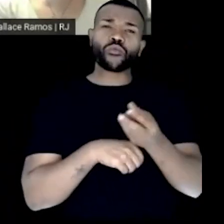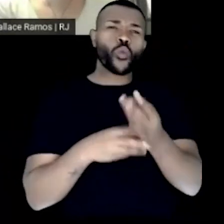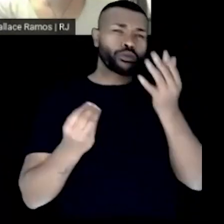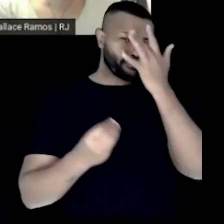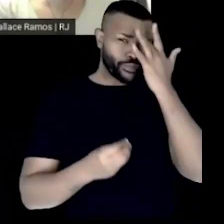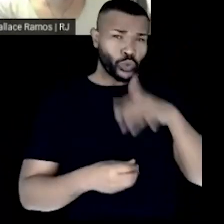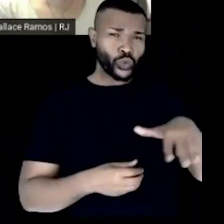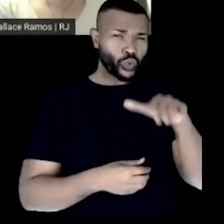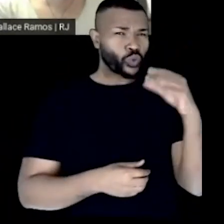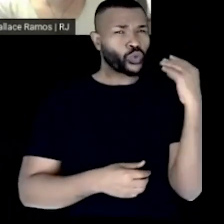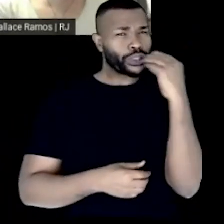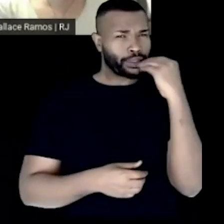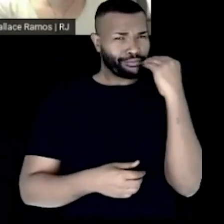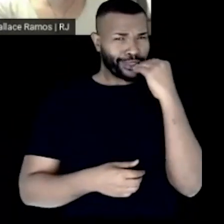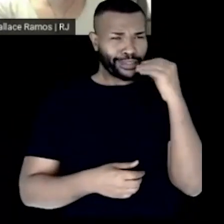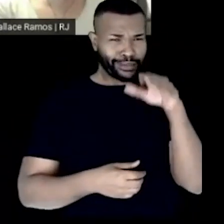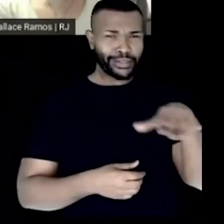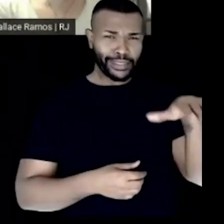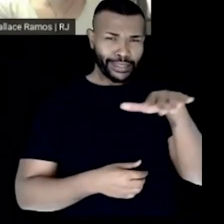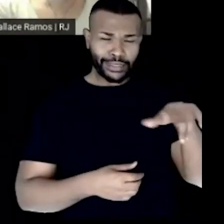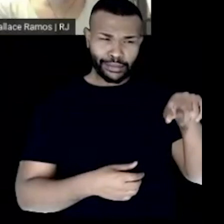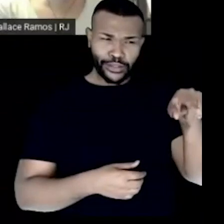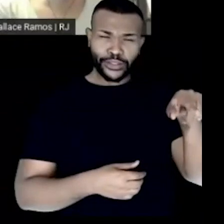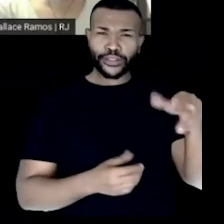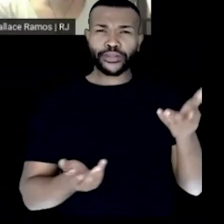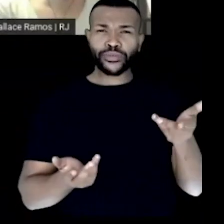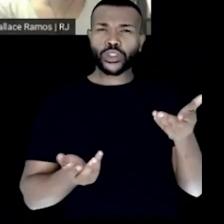tive, eu conversei com muitos adolescentes, assim, que estão ainda...